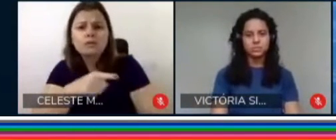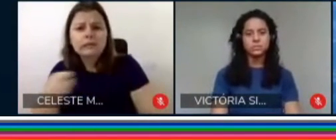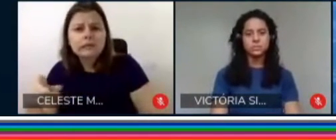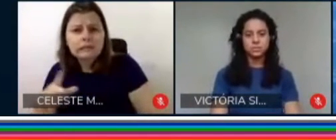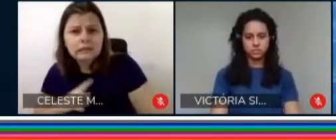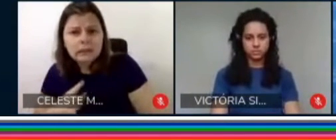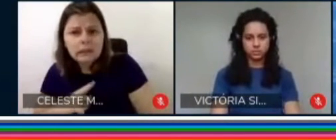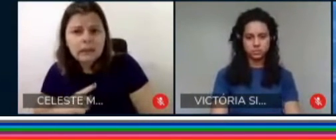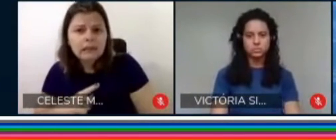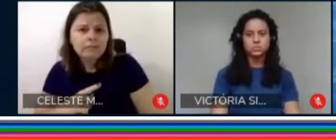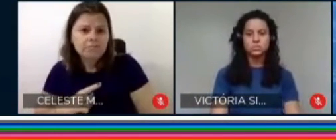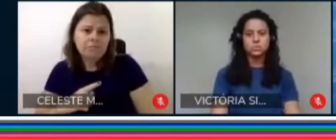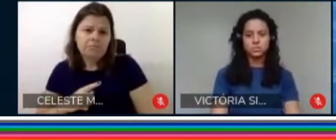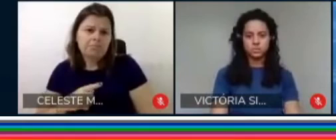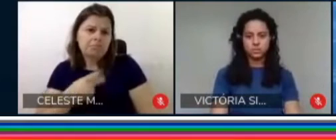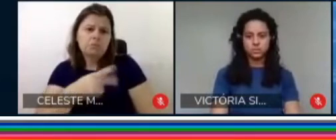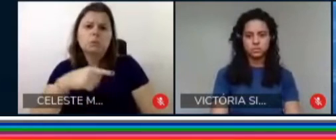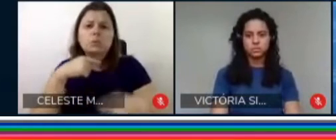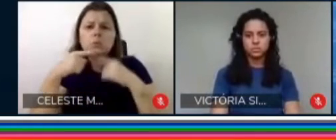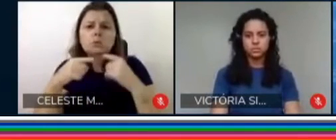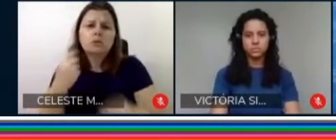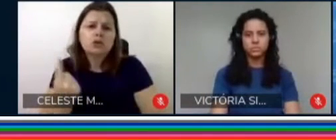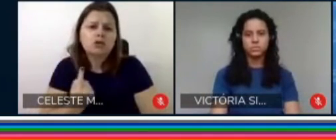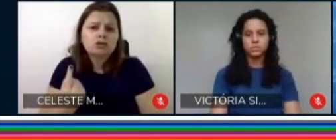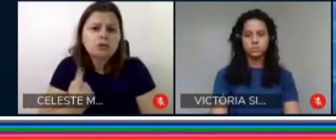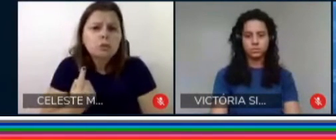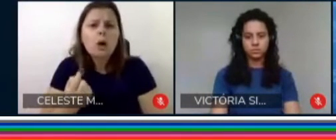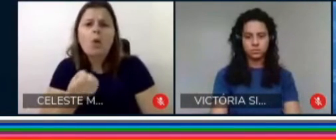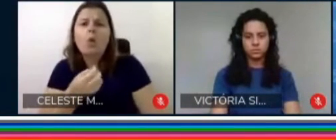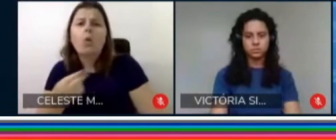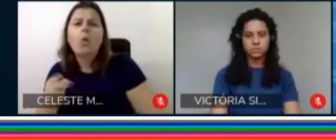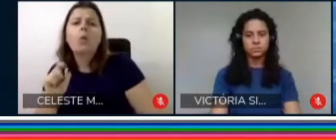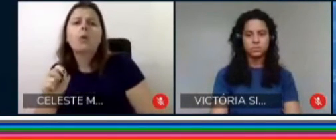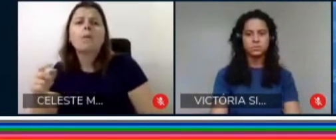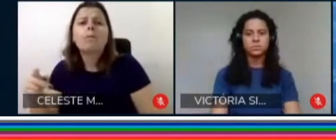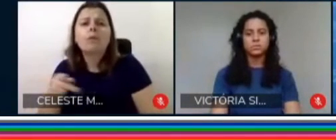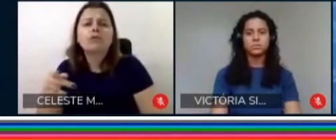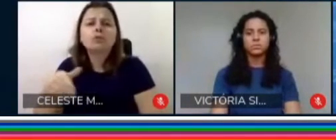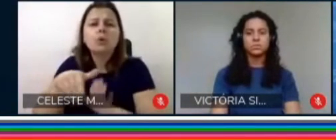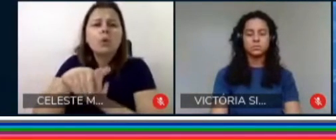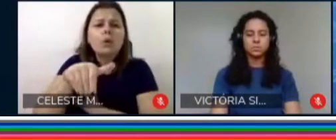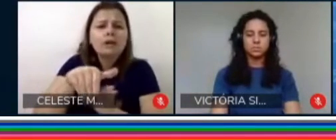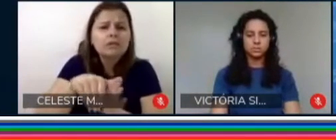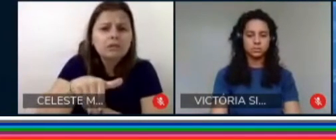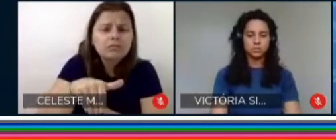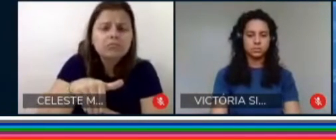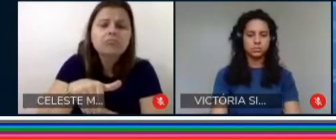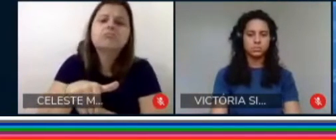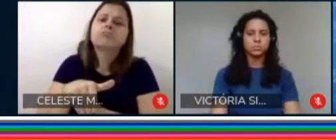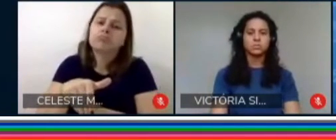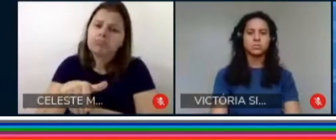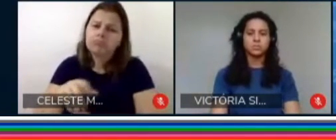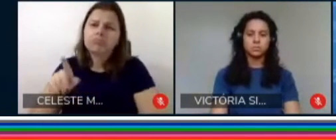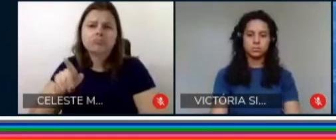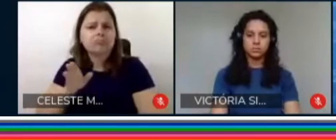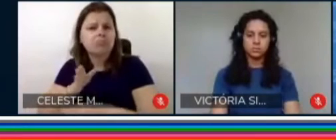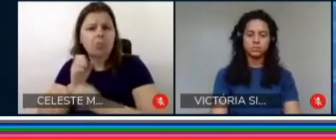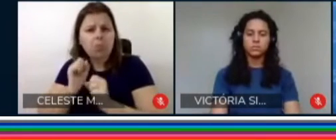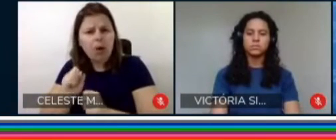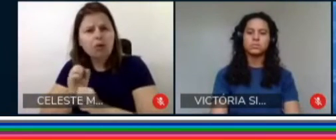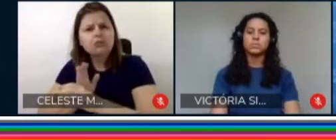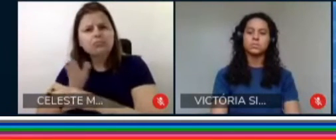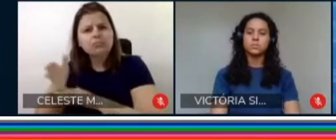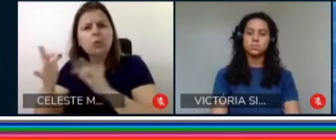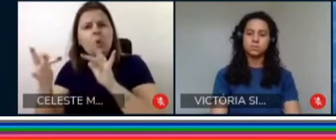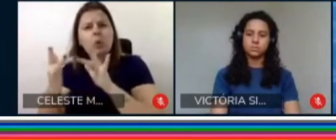pesquisa individual de cada um e da orientação lá do professor, do docente, do orientador, as bibliotecas da URGS estão à